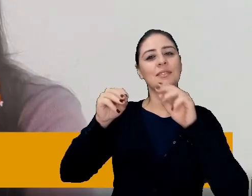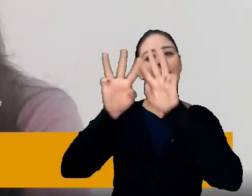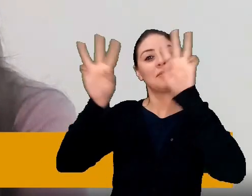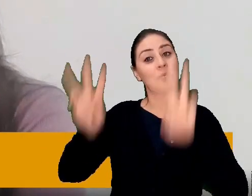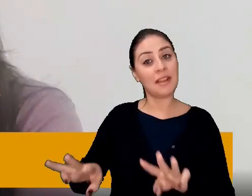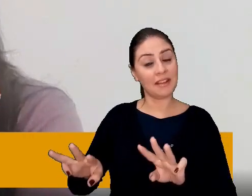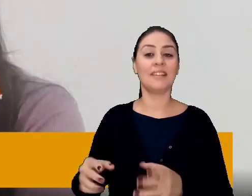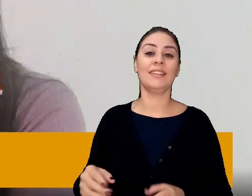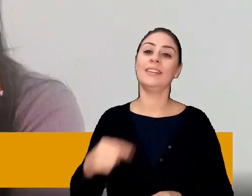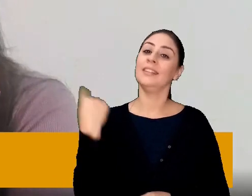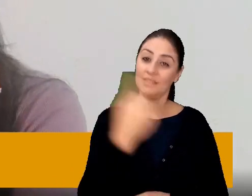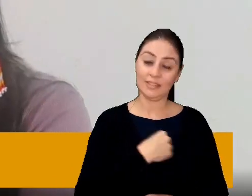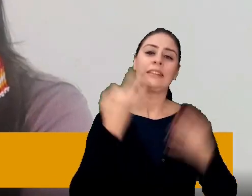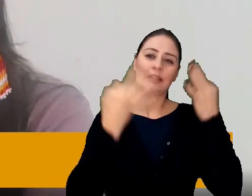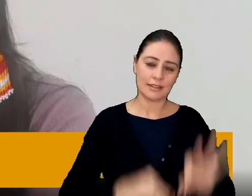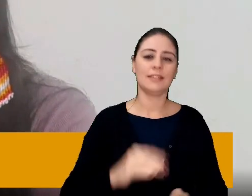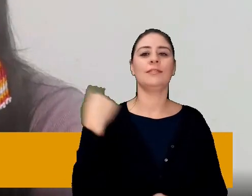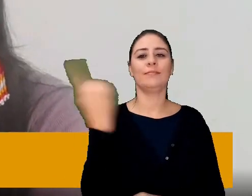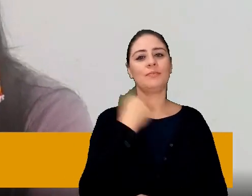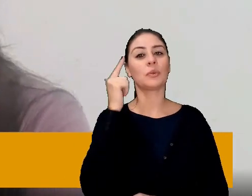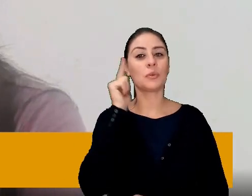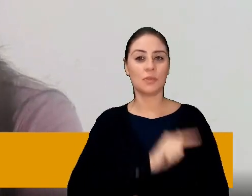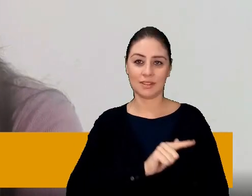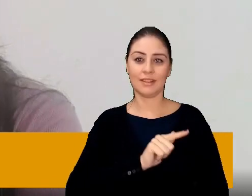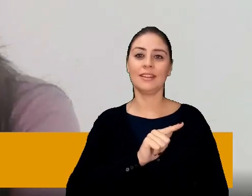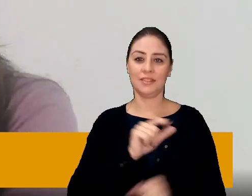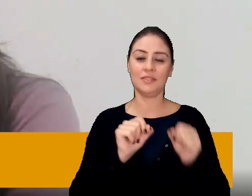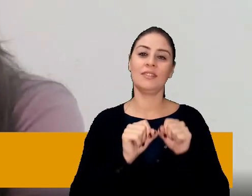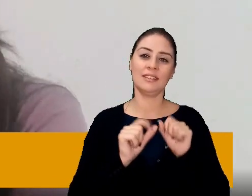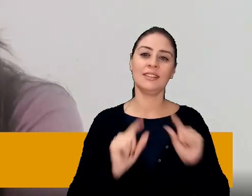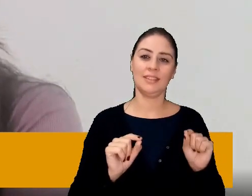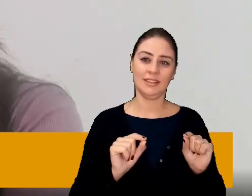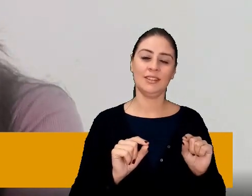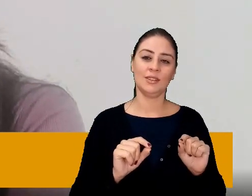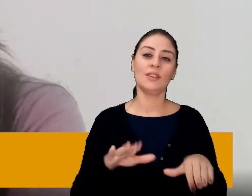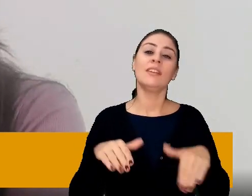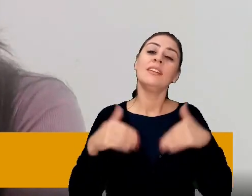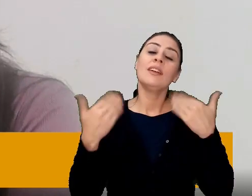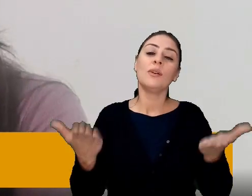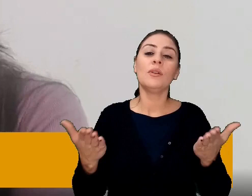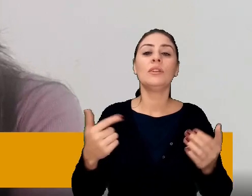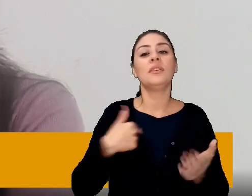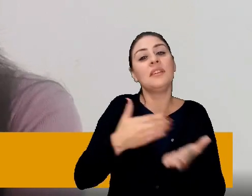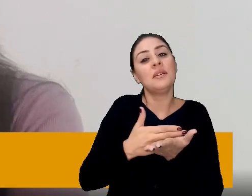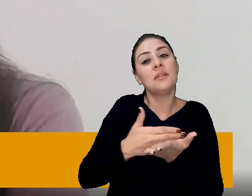UFPR. Então, a gente viu, funciona, dá certo, a gente consegue fazer isso.